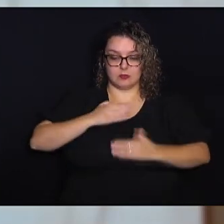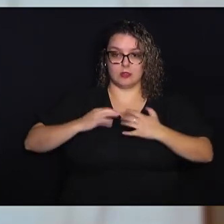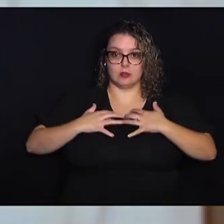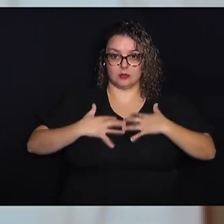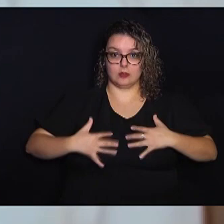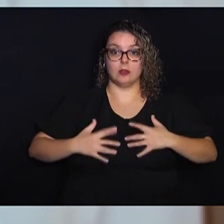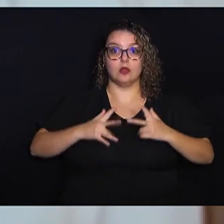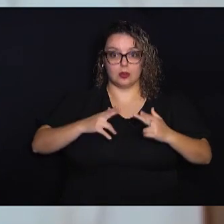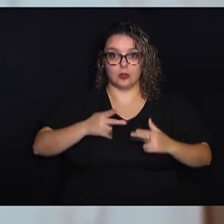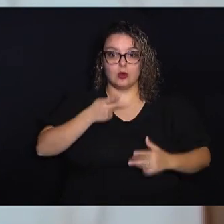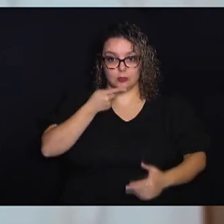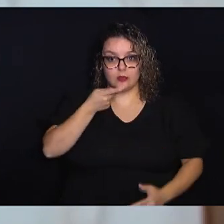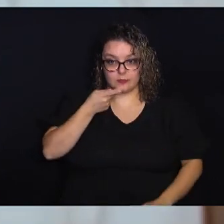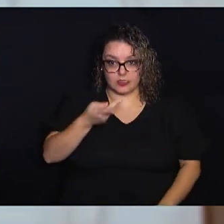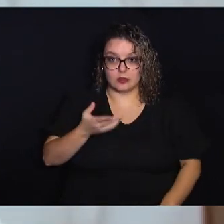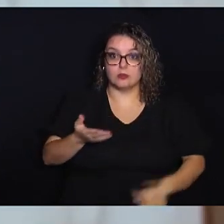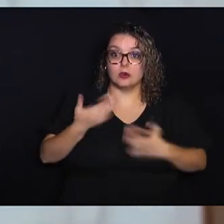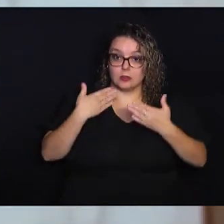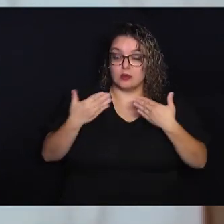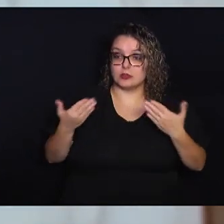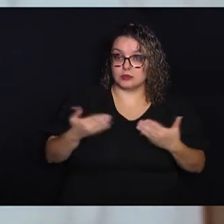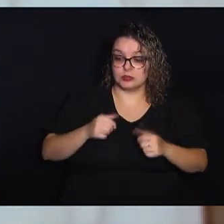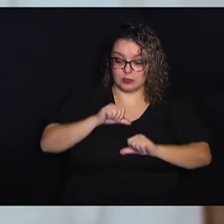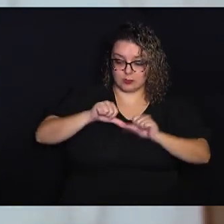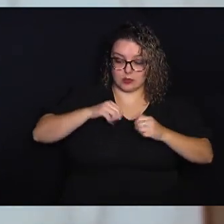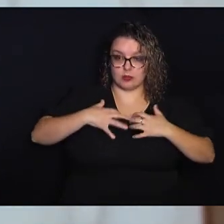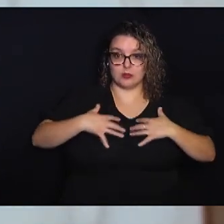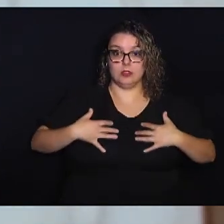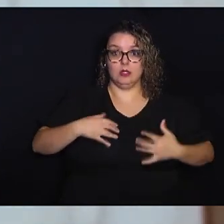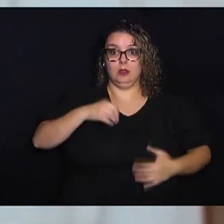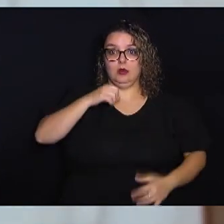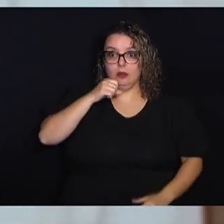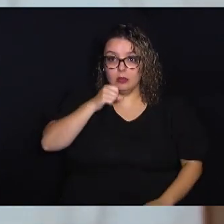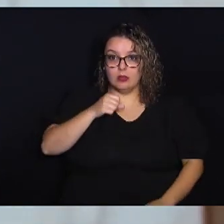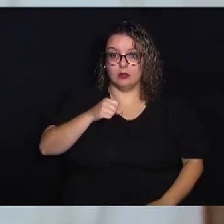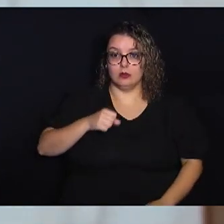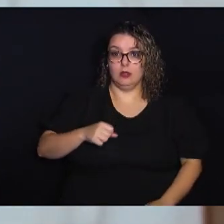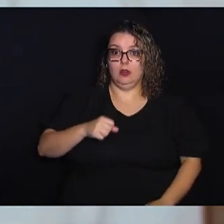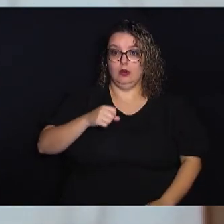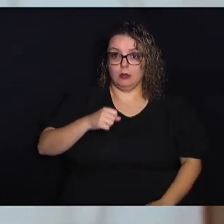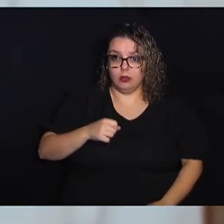gente começou a nossa conversa hoje, e aí a pessoa começa a tossir assim, ó.